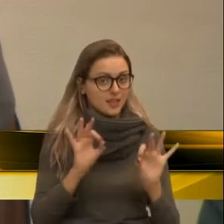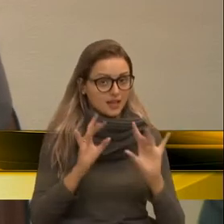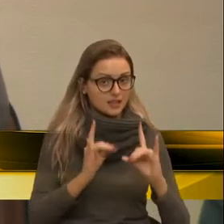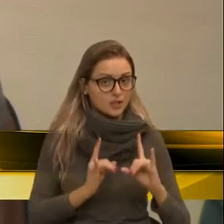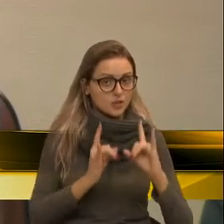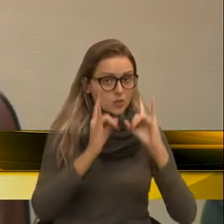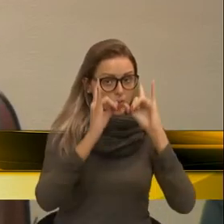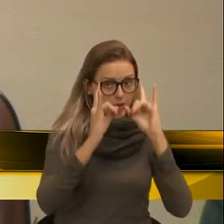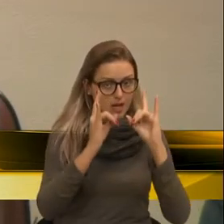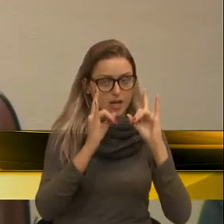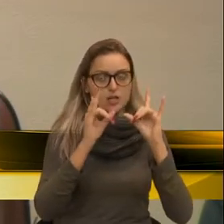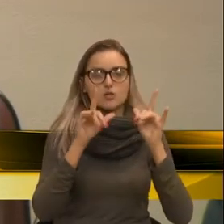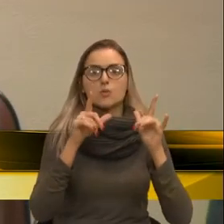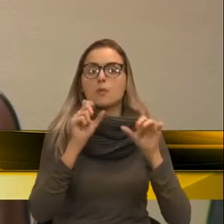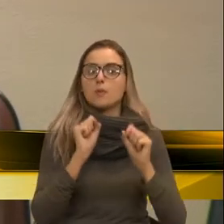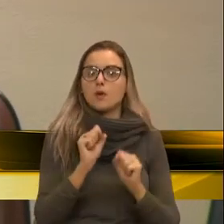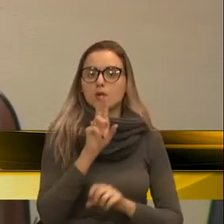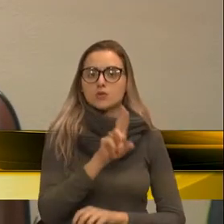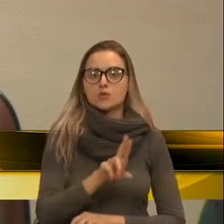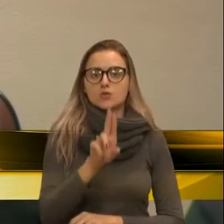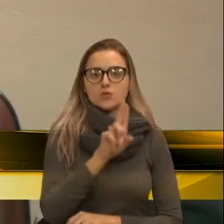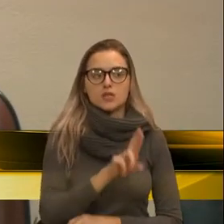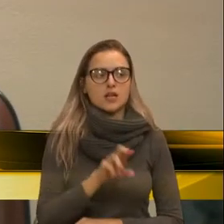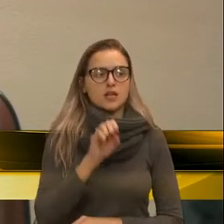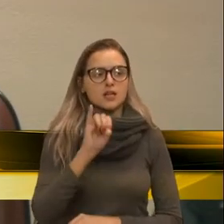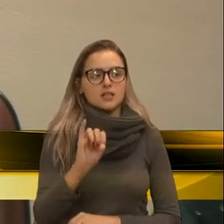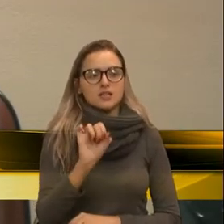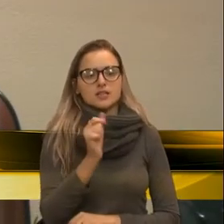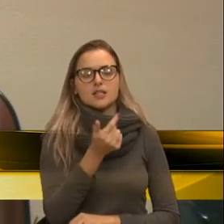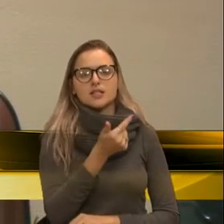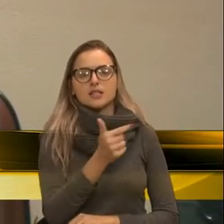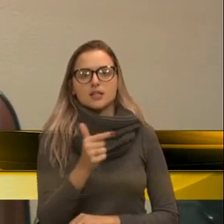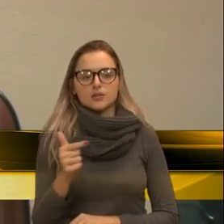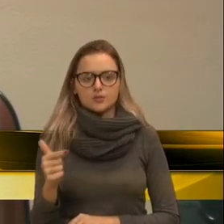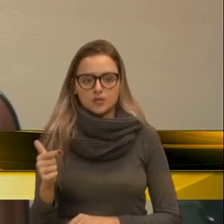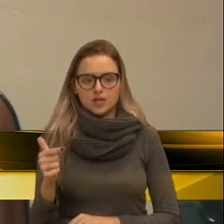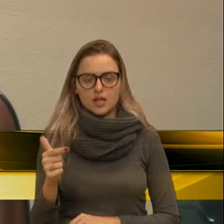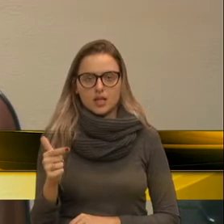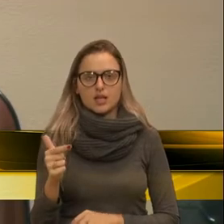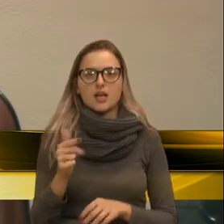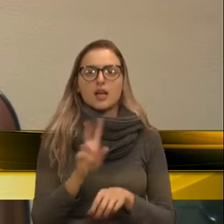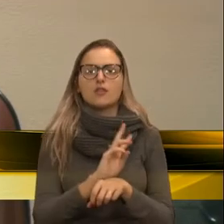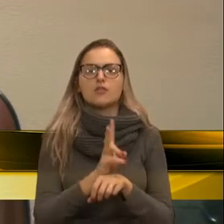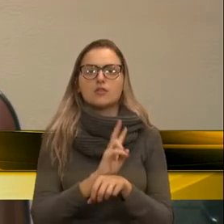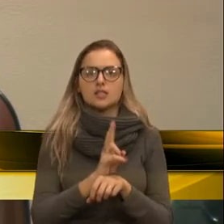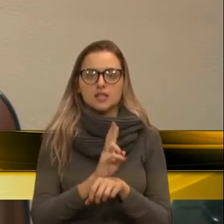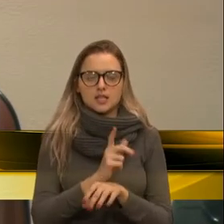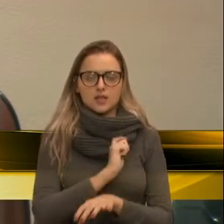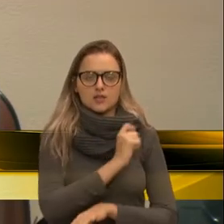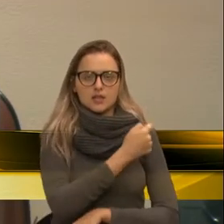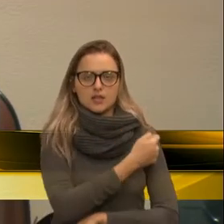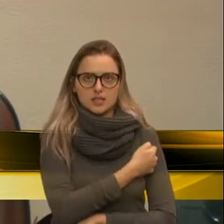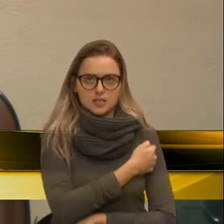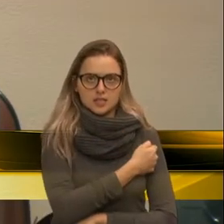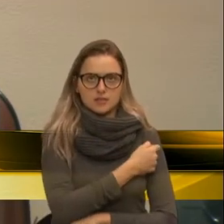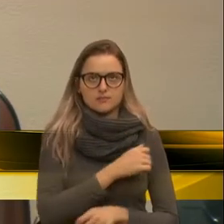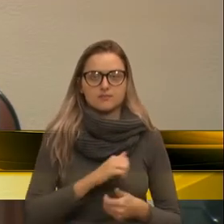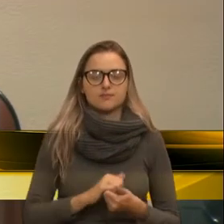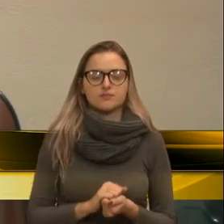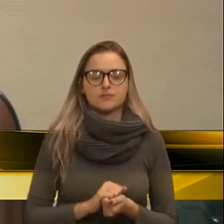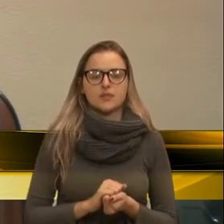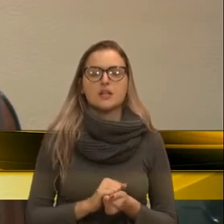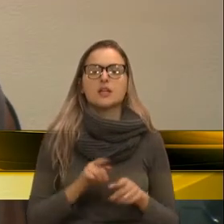edificação poderá ser ocupada sem que tenha sido procedida a vistoria pela Diretoria de Fiscalização